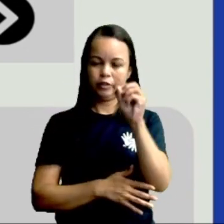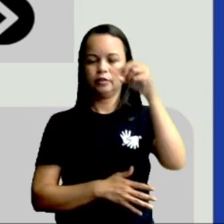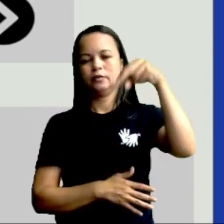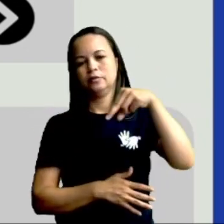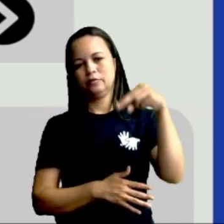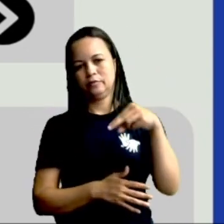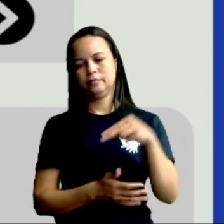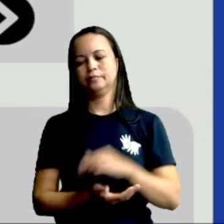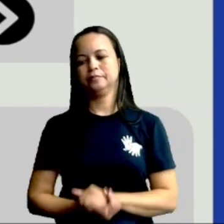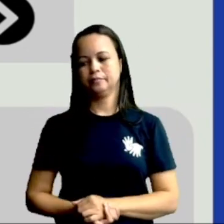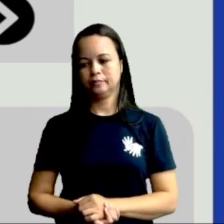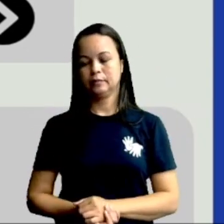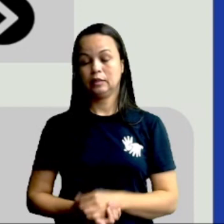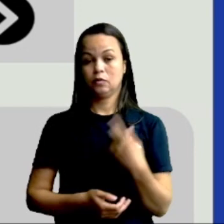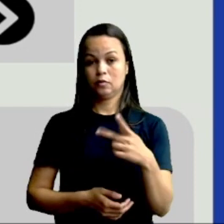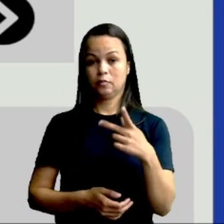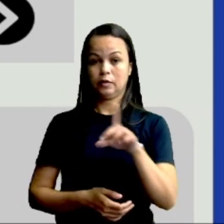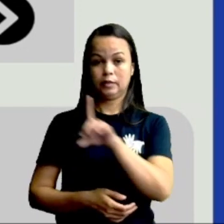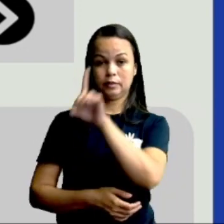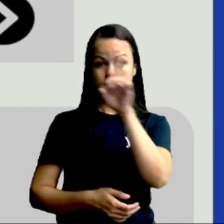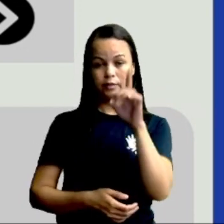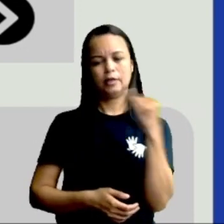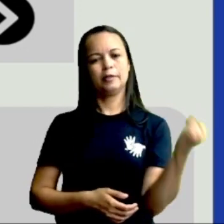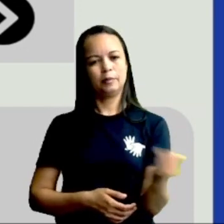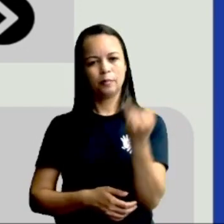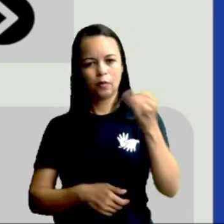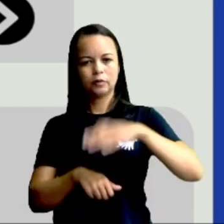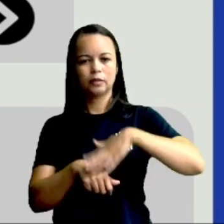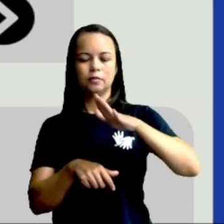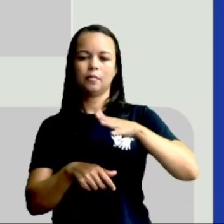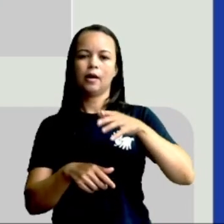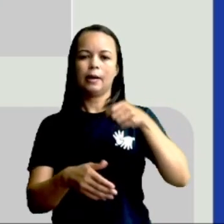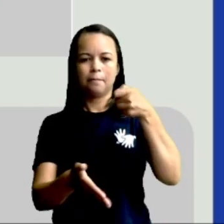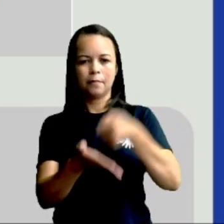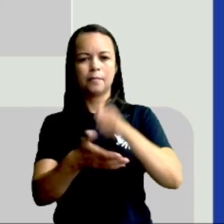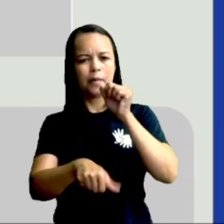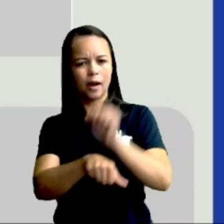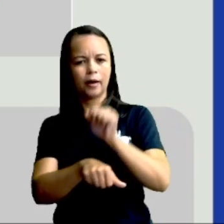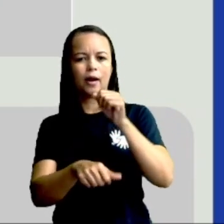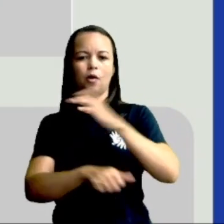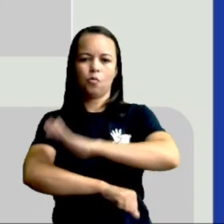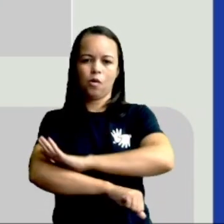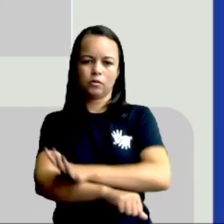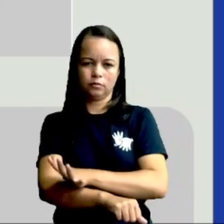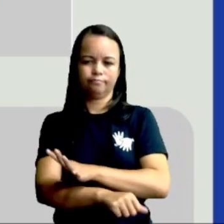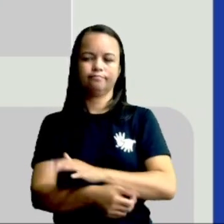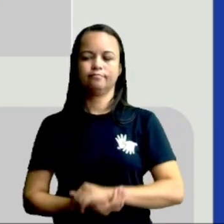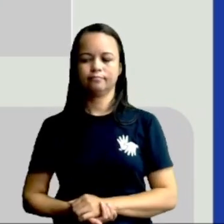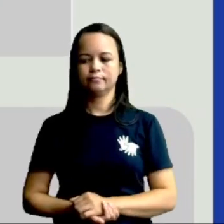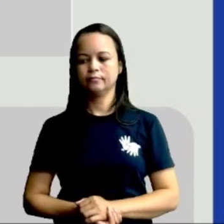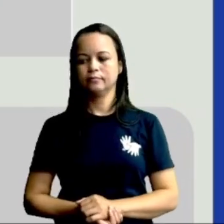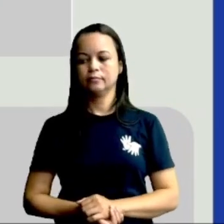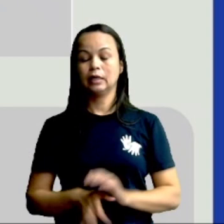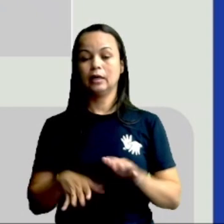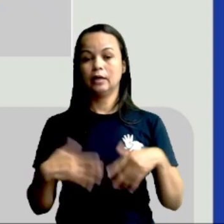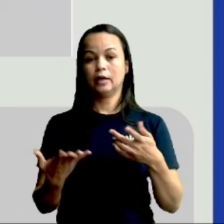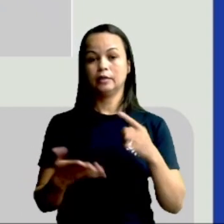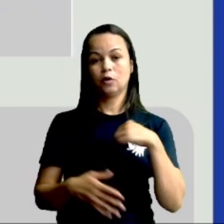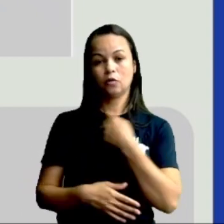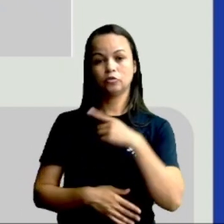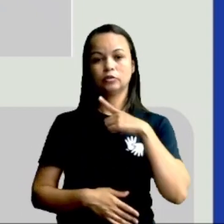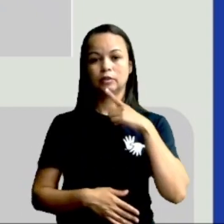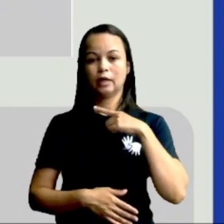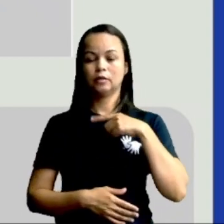de novembro, como essa data que é importante para se combater o racismo. E aí a gente tem a